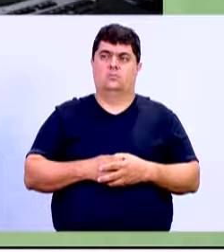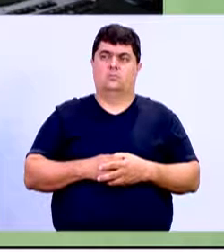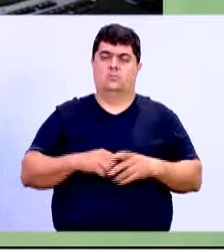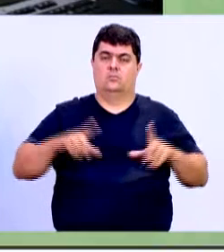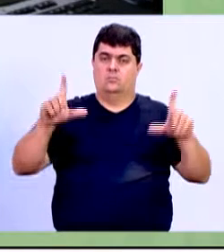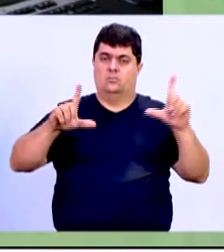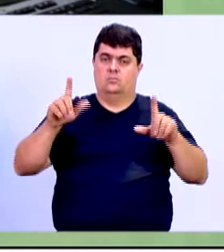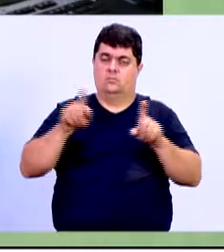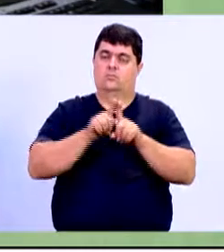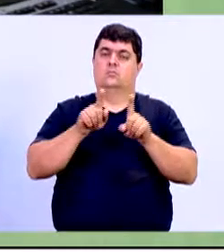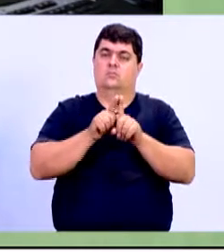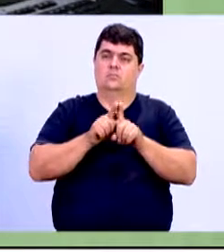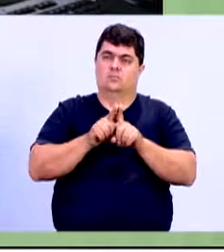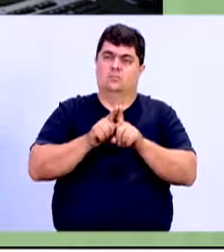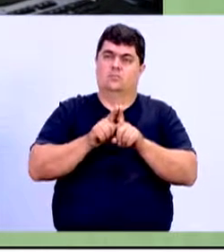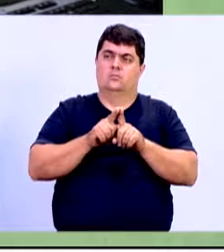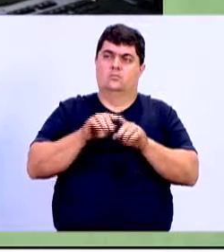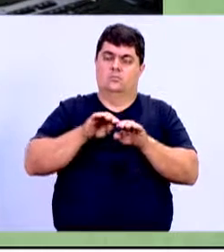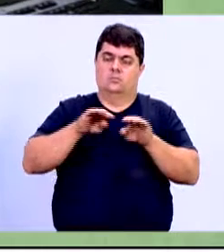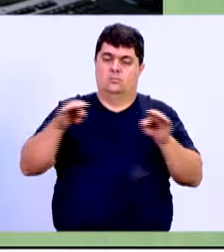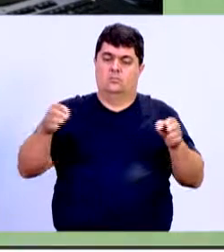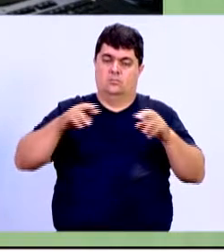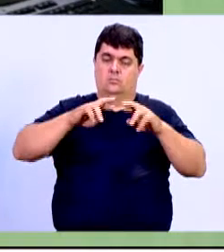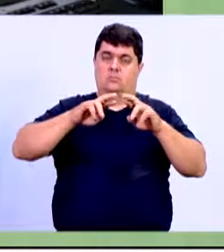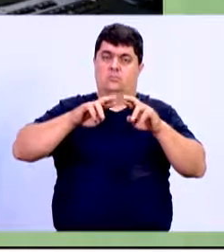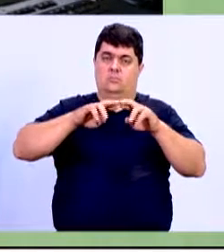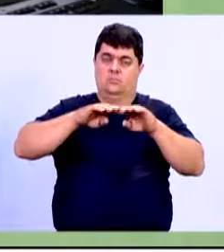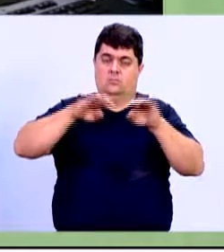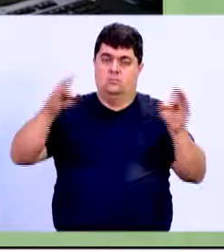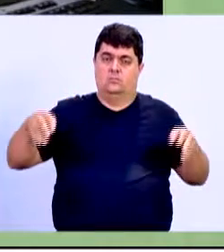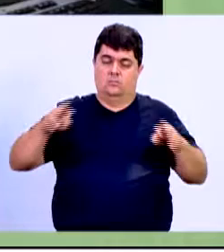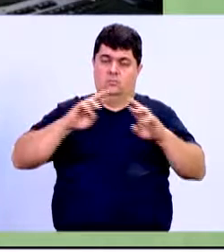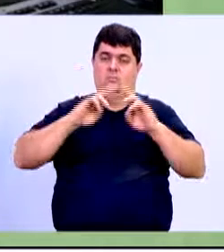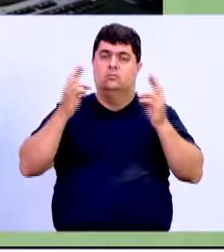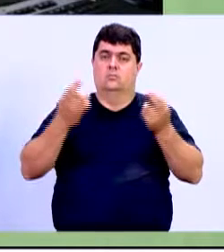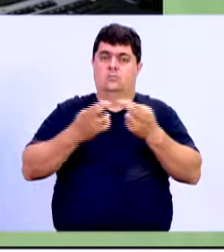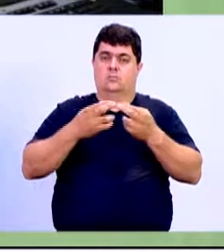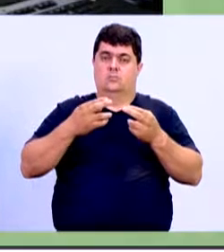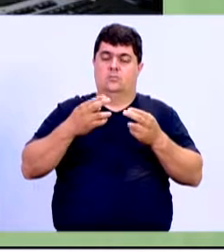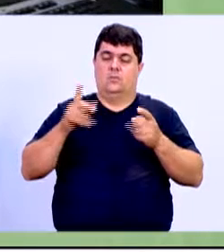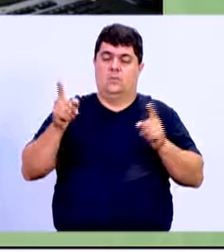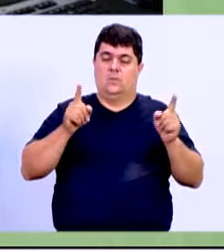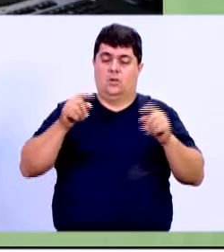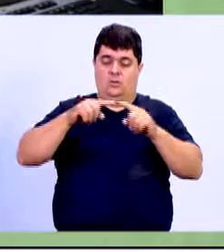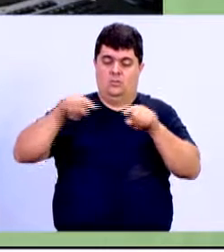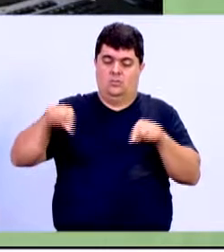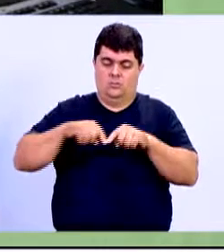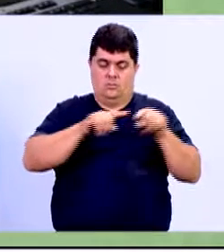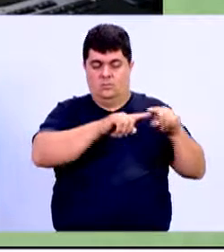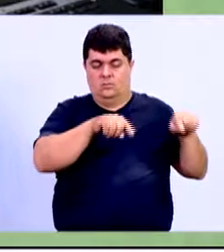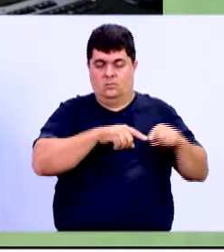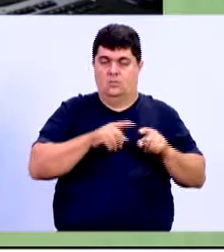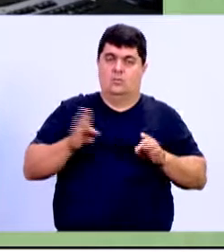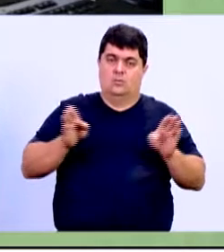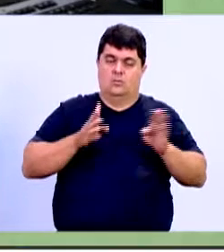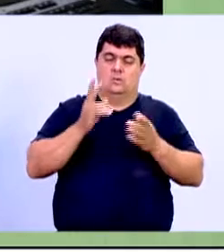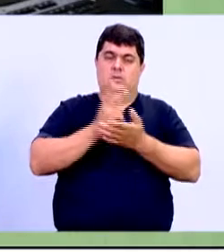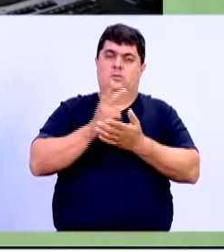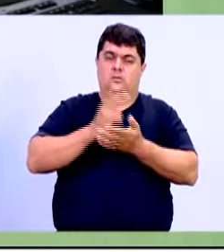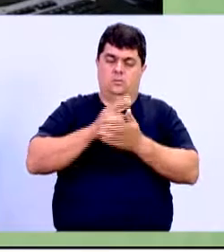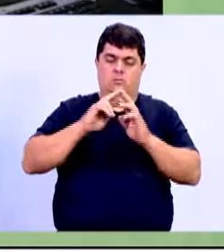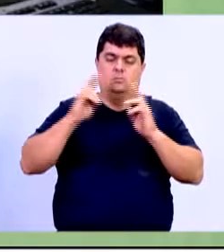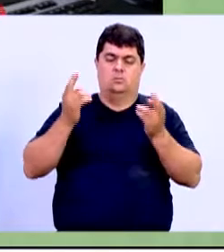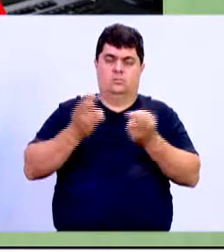televisão também na sala dela e aqui tem uma mesa de reunião. Então nessas duas salas é que é feita realmente